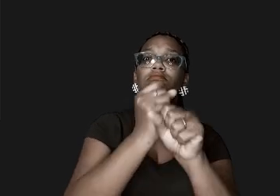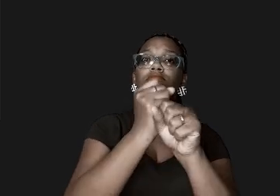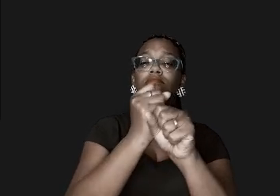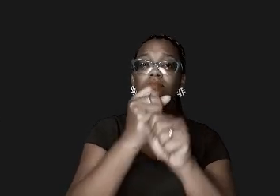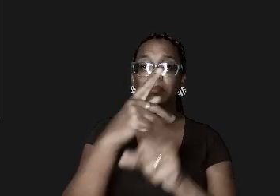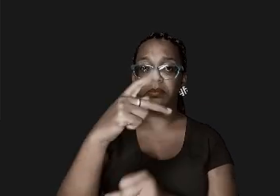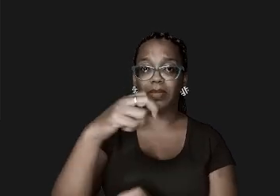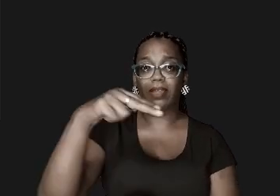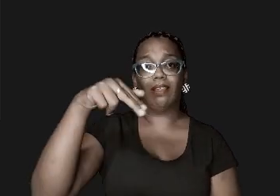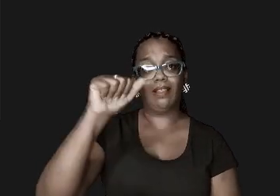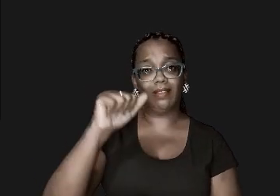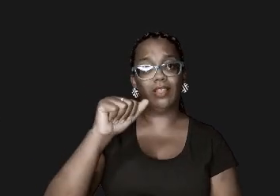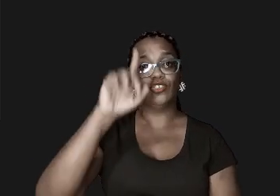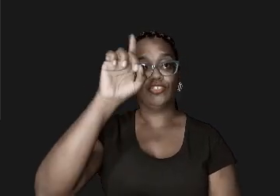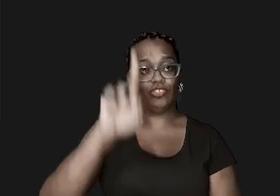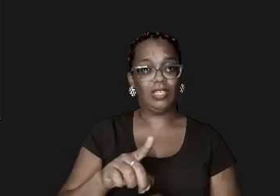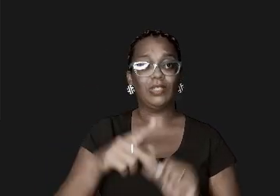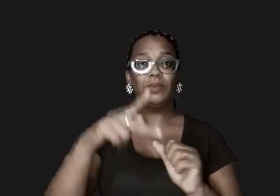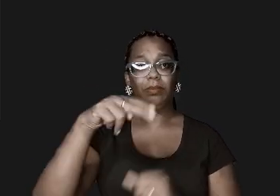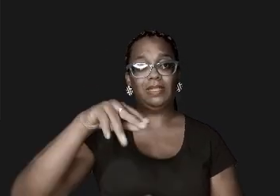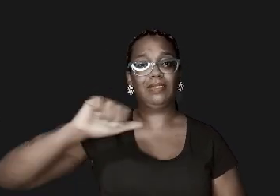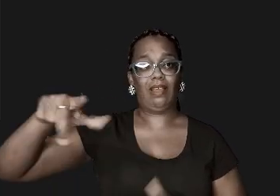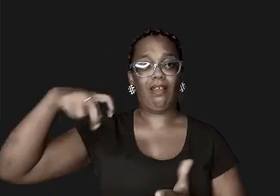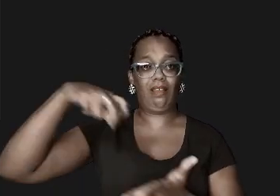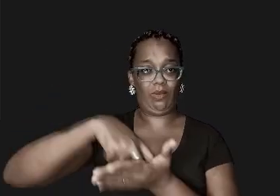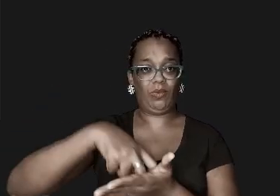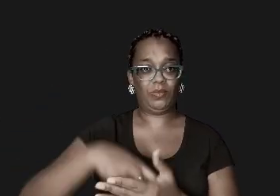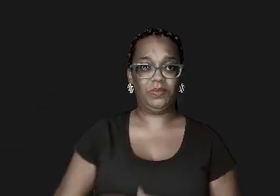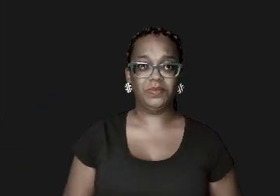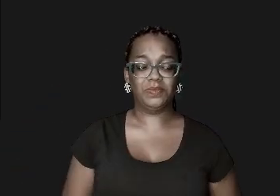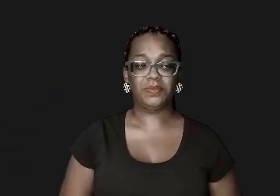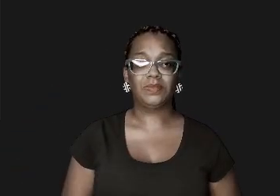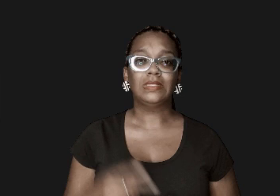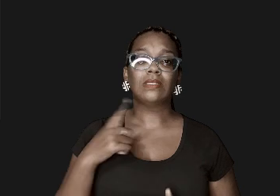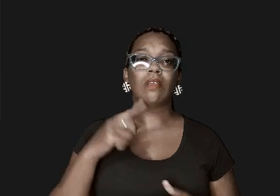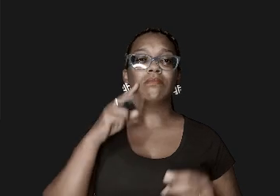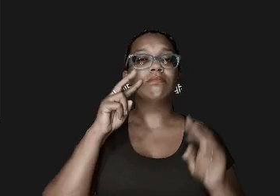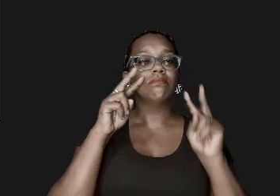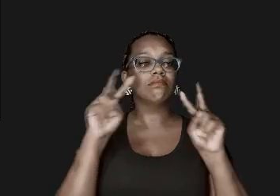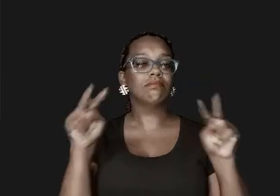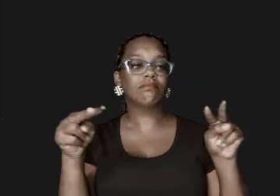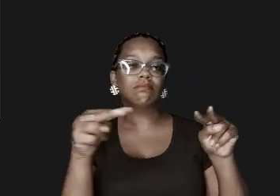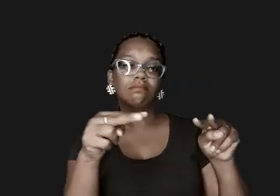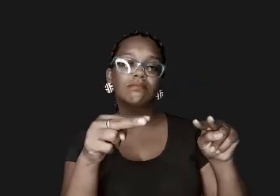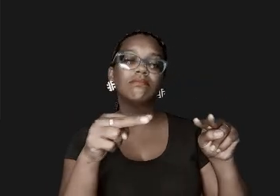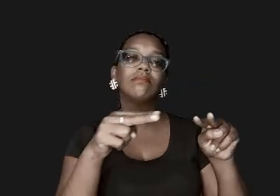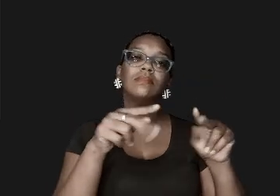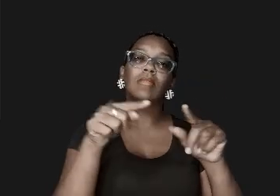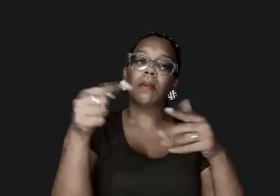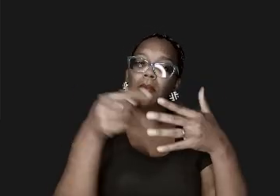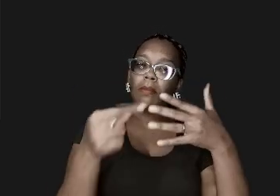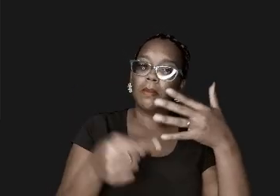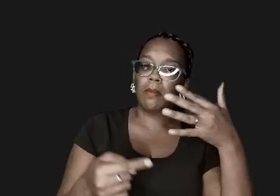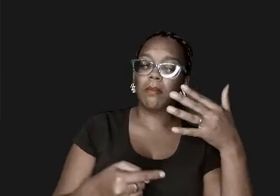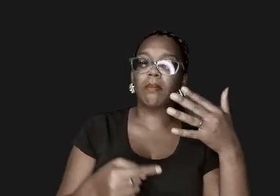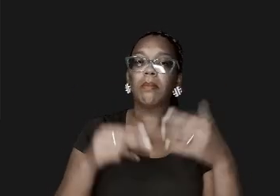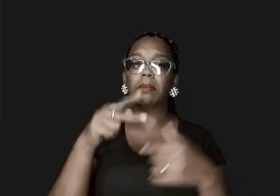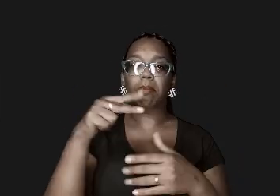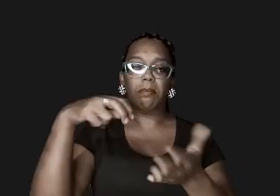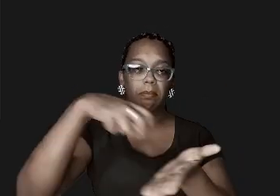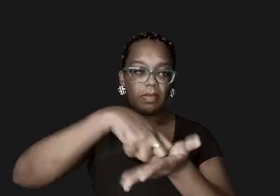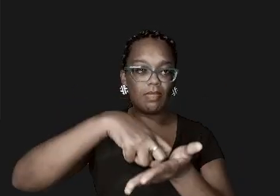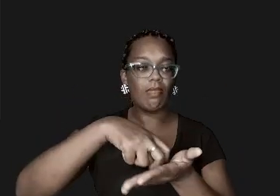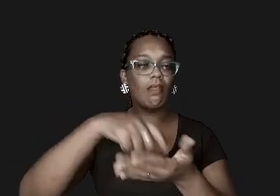administrativa tem buscado também elementos típicos do cálculo das simetria da pena do Direito Penal